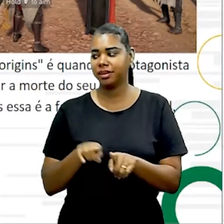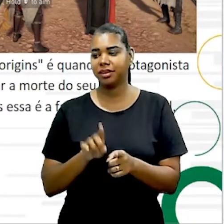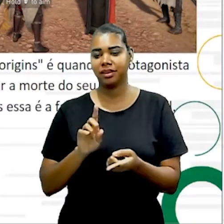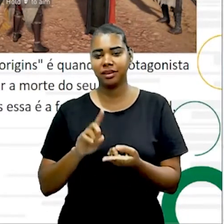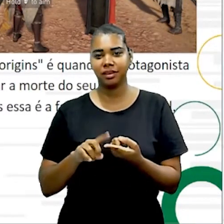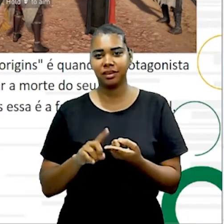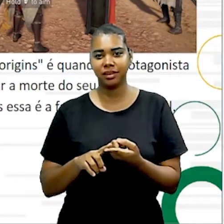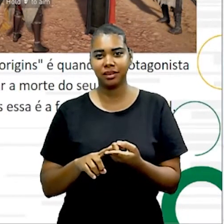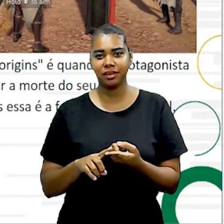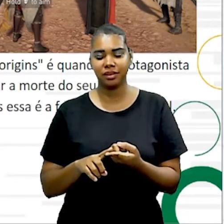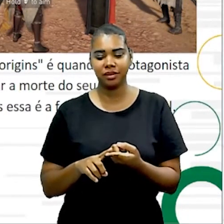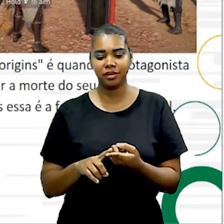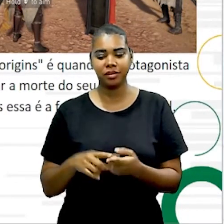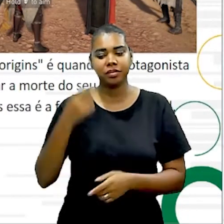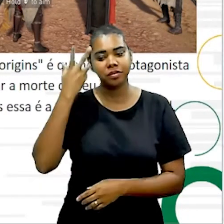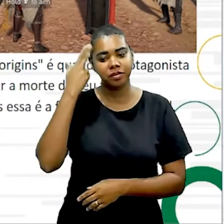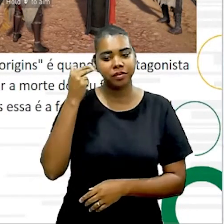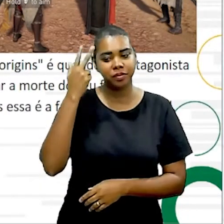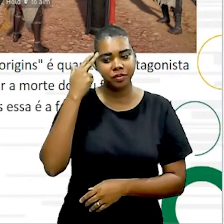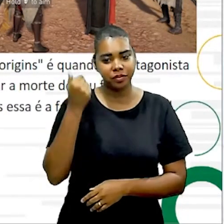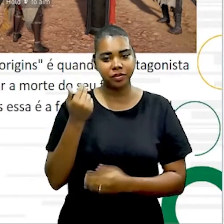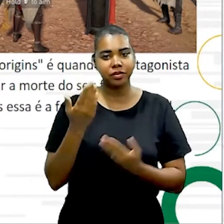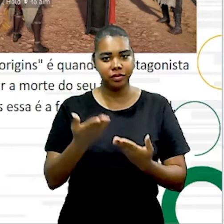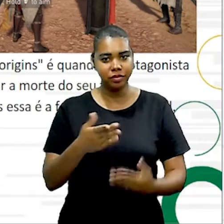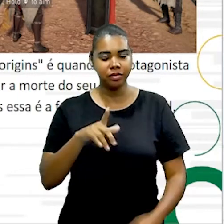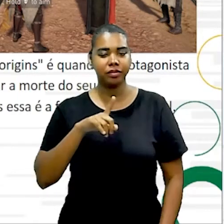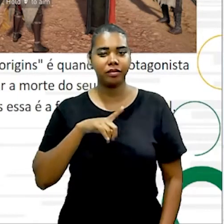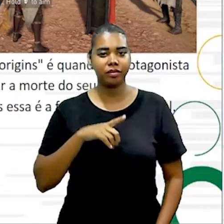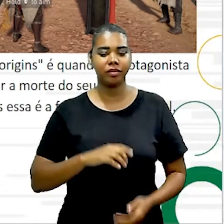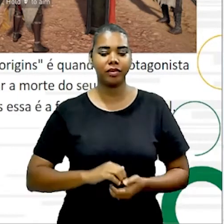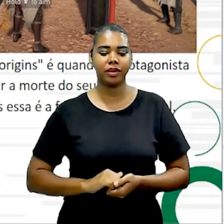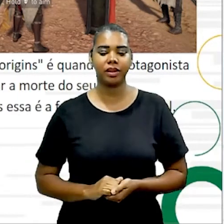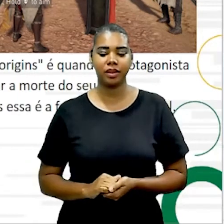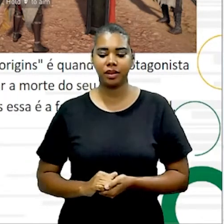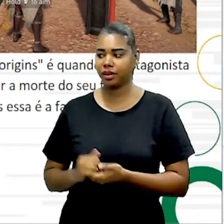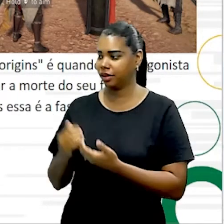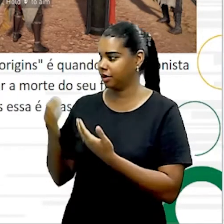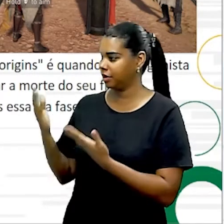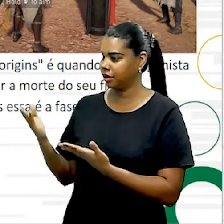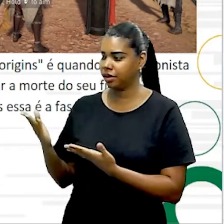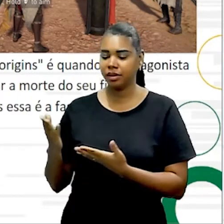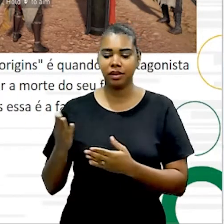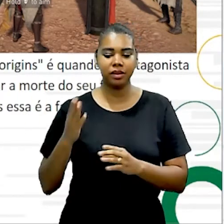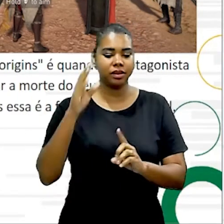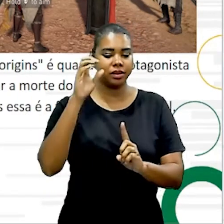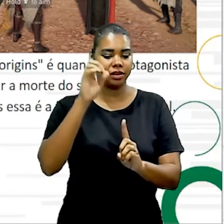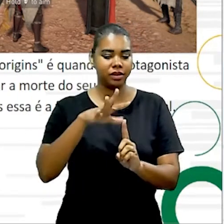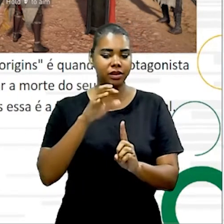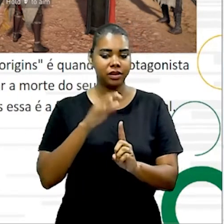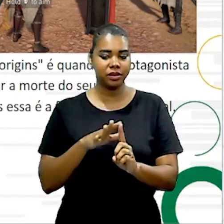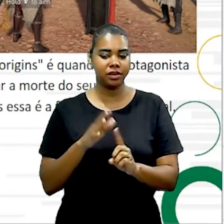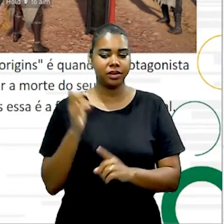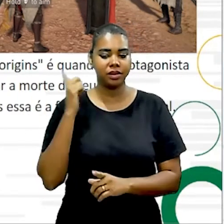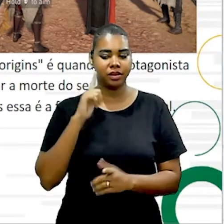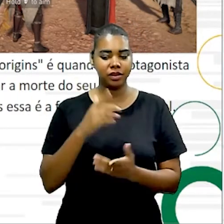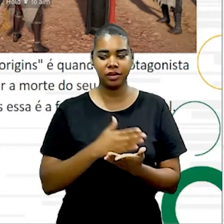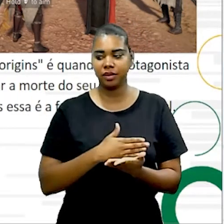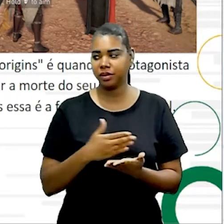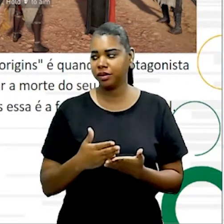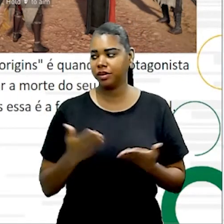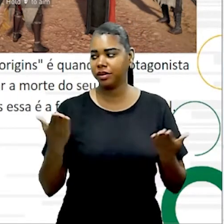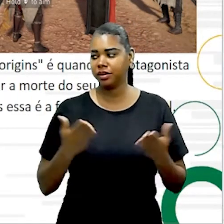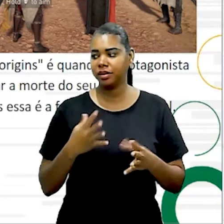Geralmente é aquele lugar comum que você teria o tutorial. O protagonista iria começar naquele primeiro